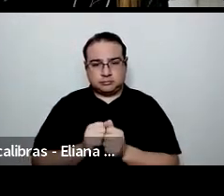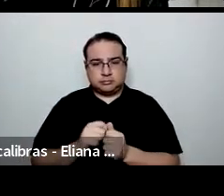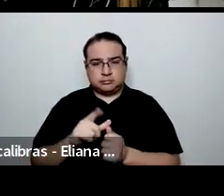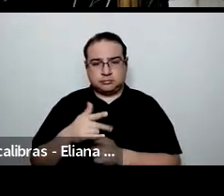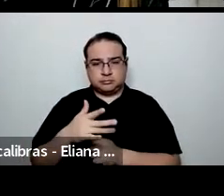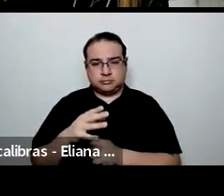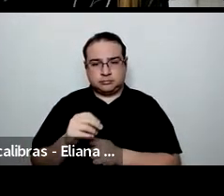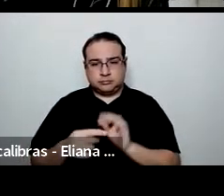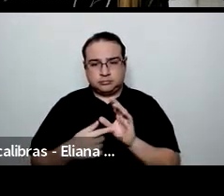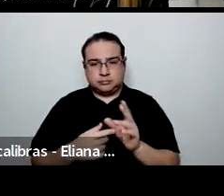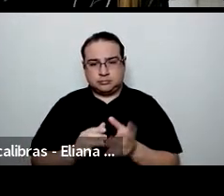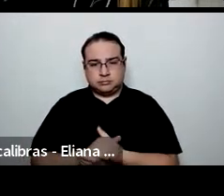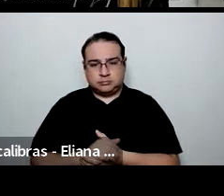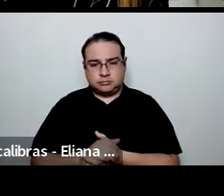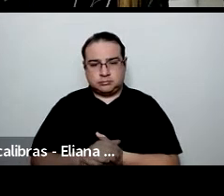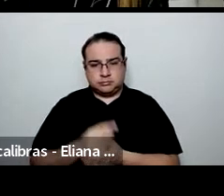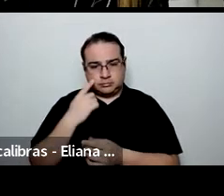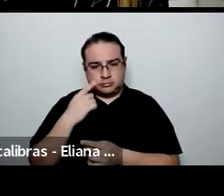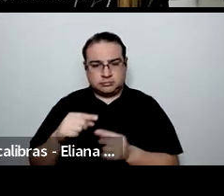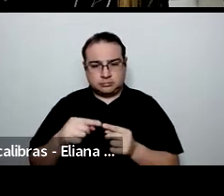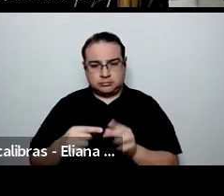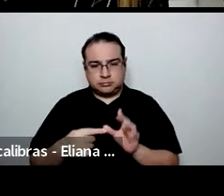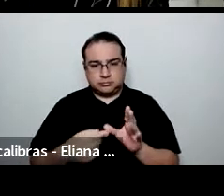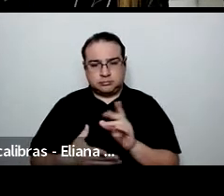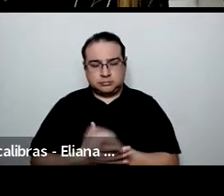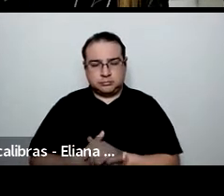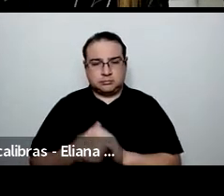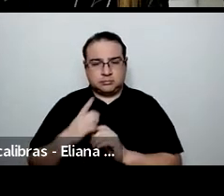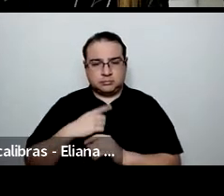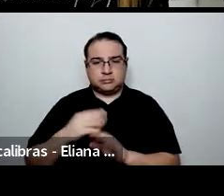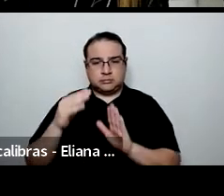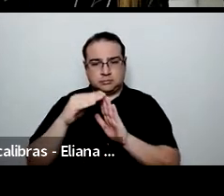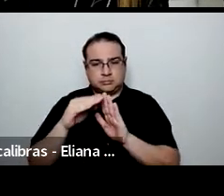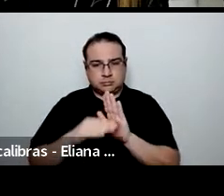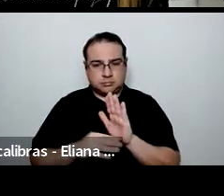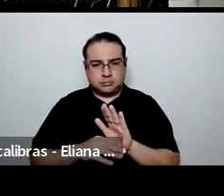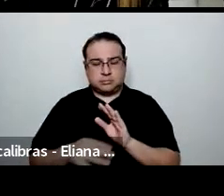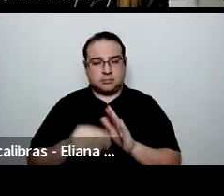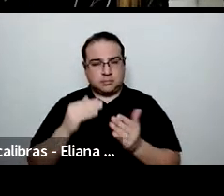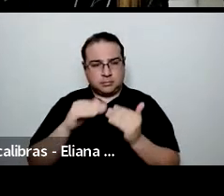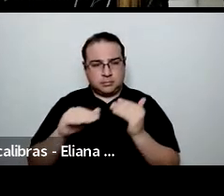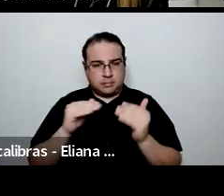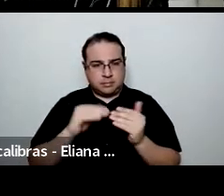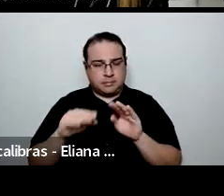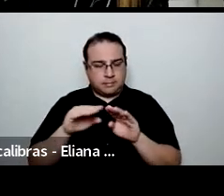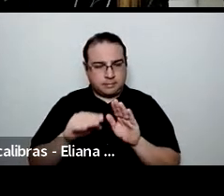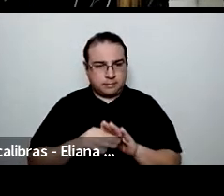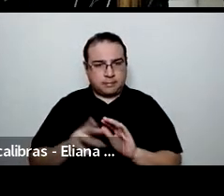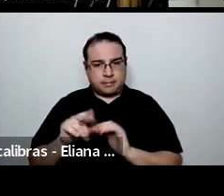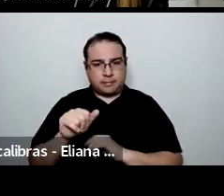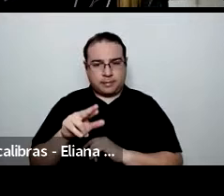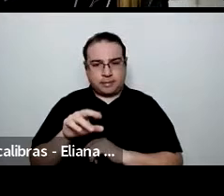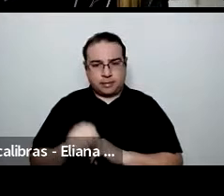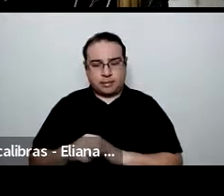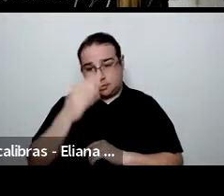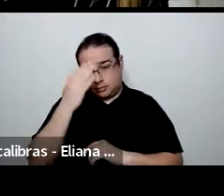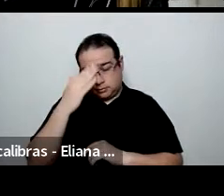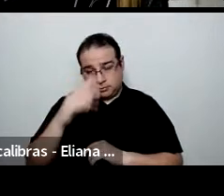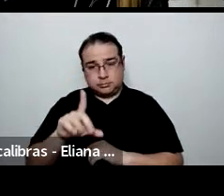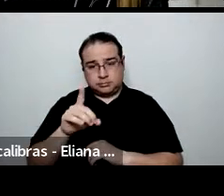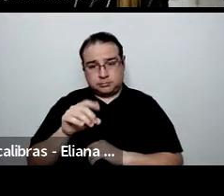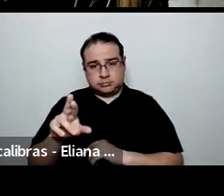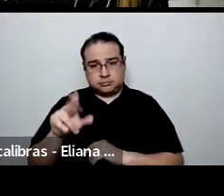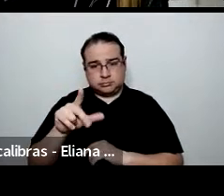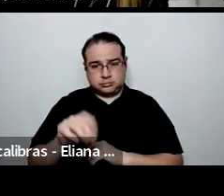propriamente Então eu estou os termos do parecer do Ministério Público negado provimento ao recurso Obrigada da tua